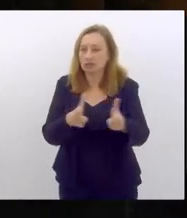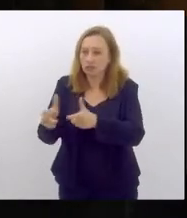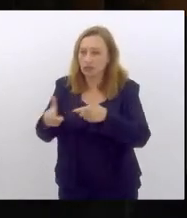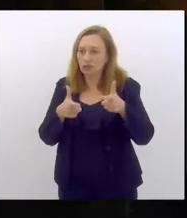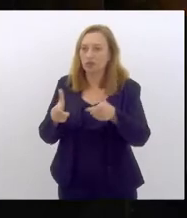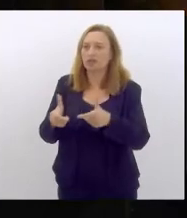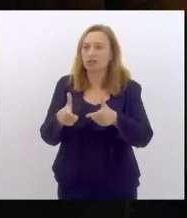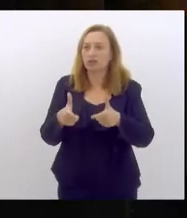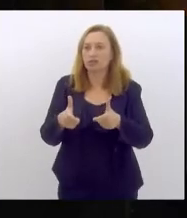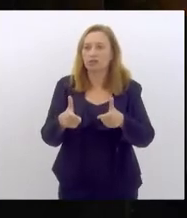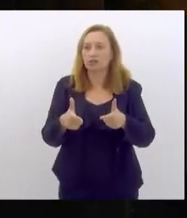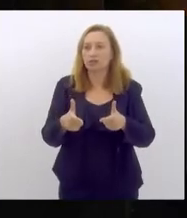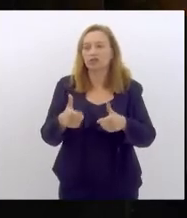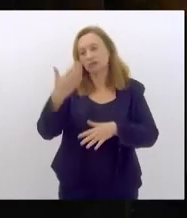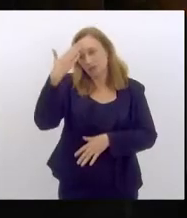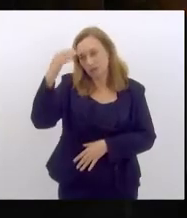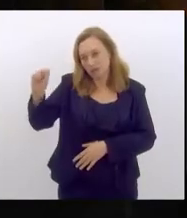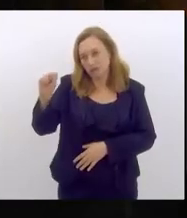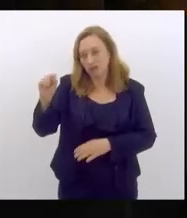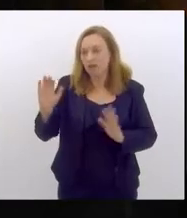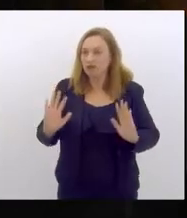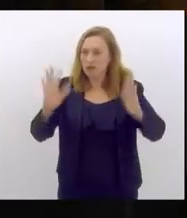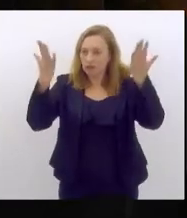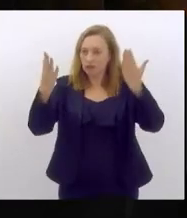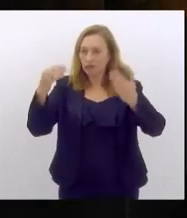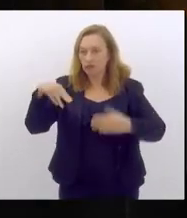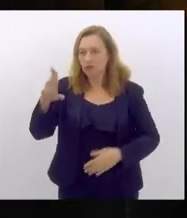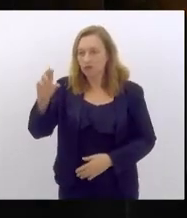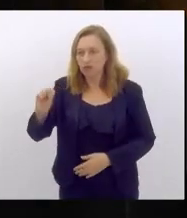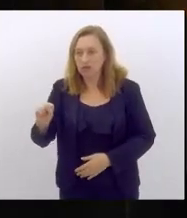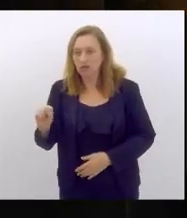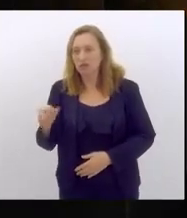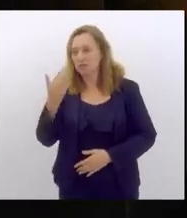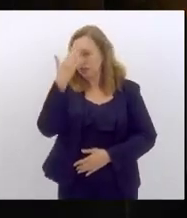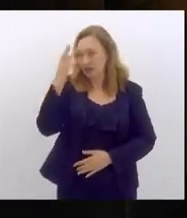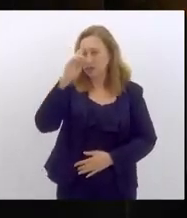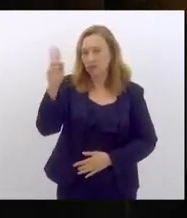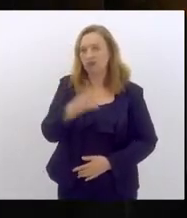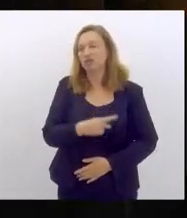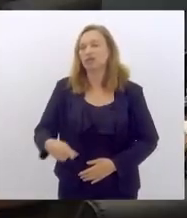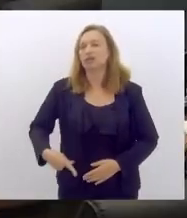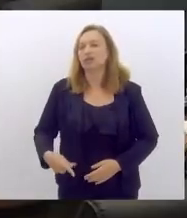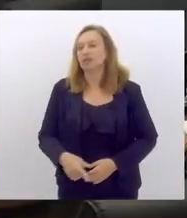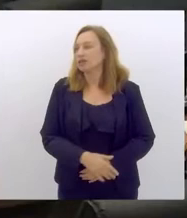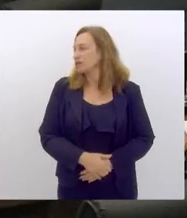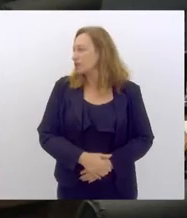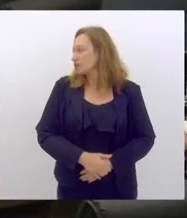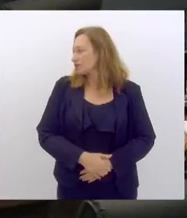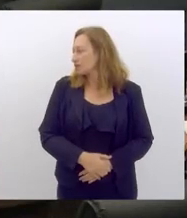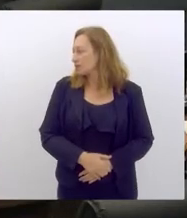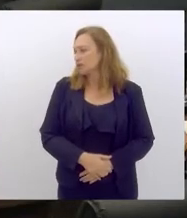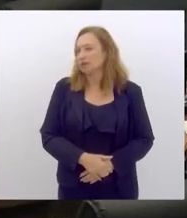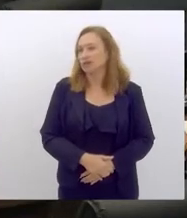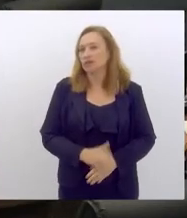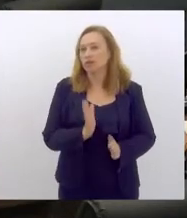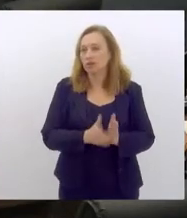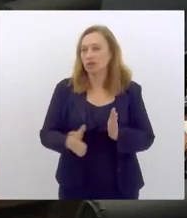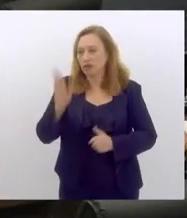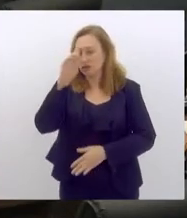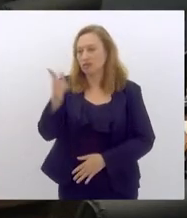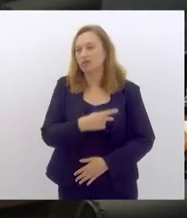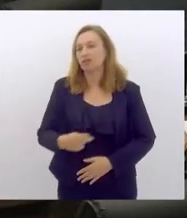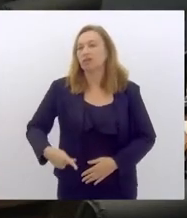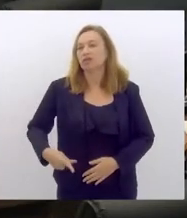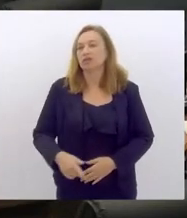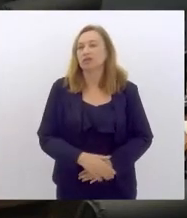lugares e espaços de saber. Viva Muniz Sodré. Obrigada, presidente. Presidente, pela ordem.